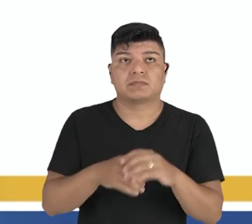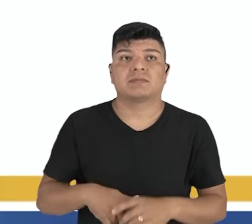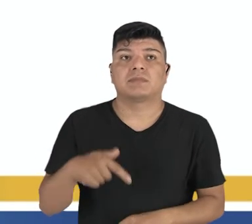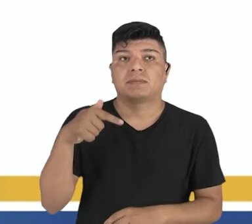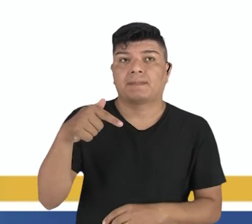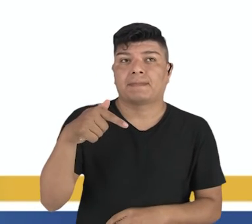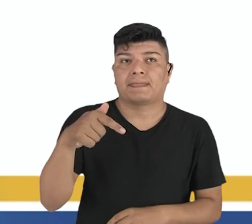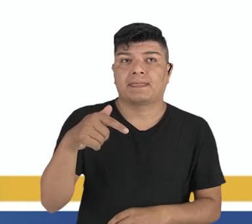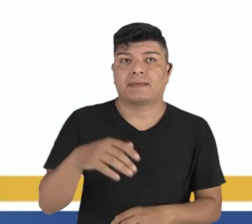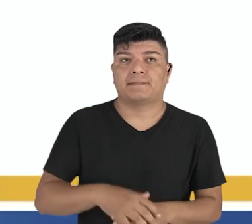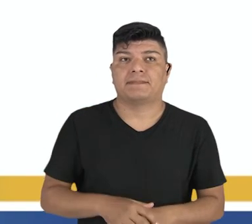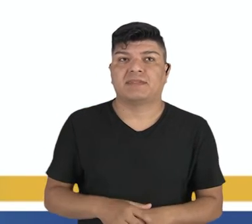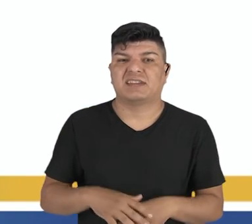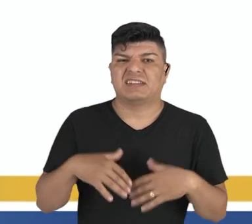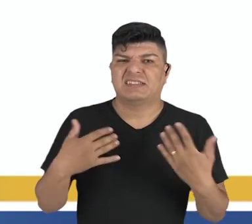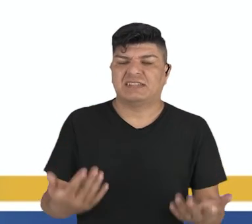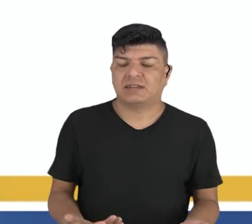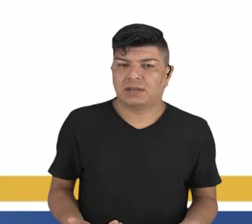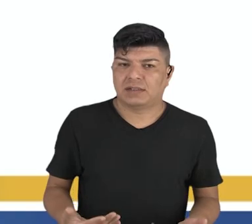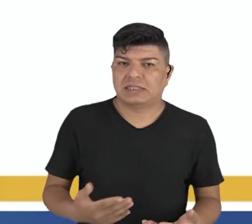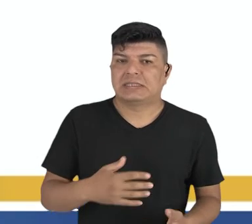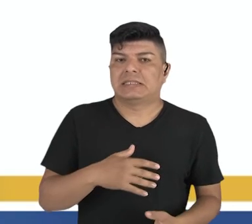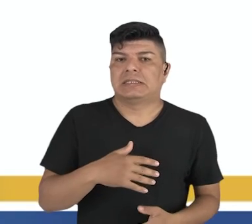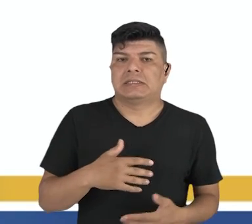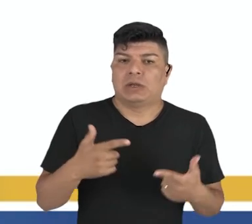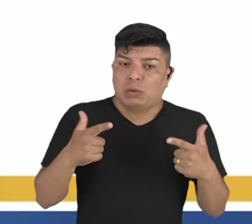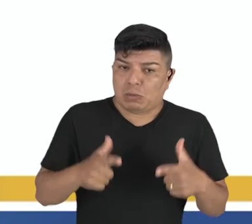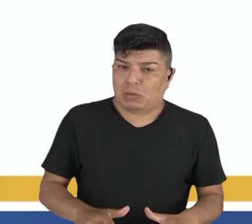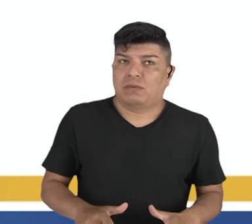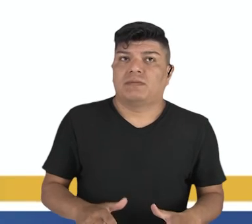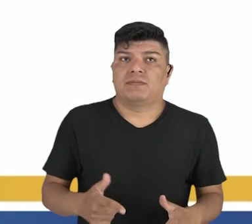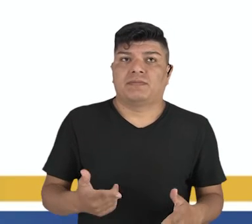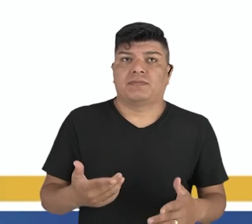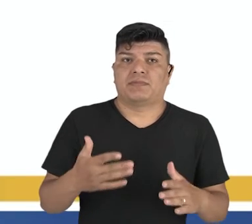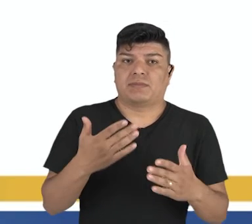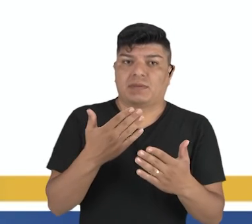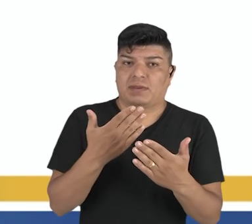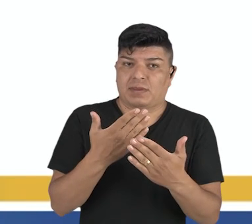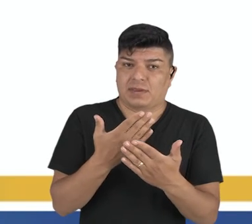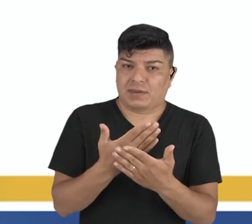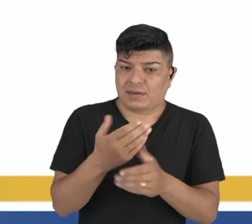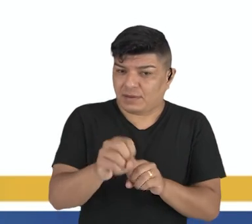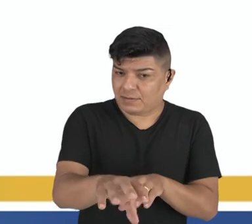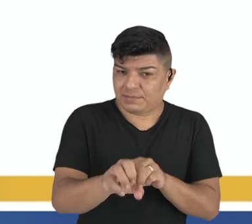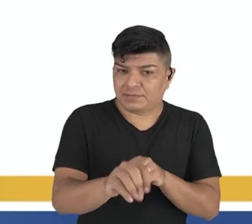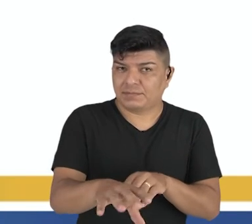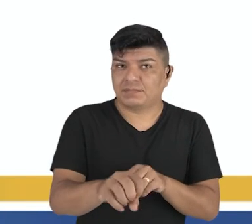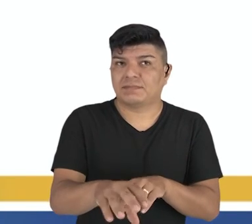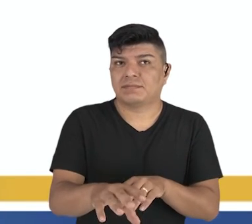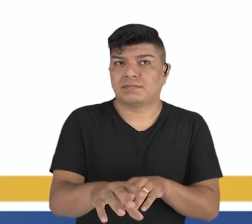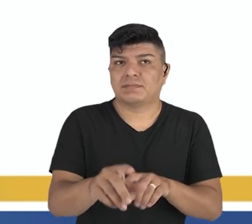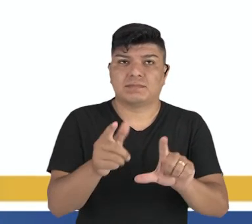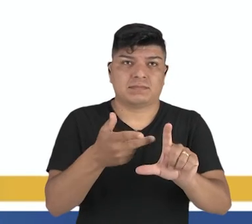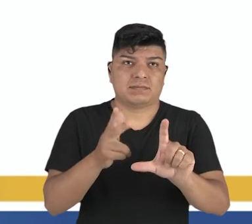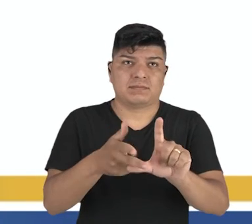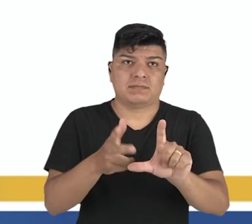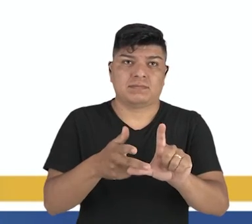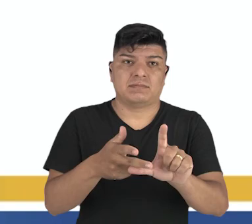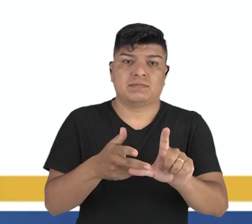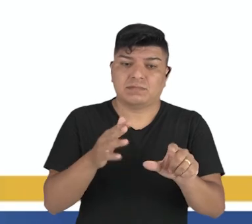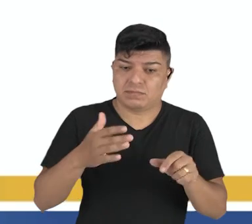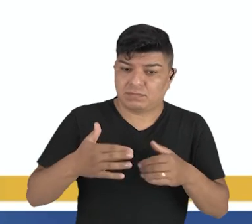7. Quão estressante é para você a educação à distância durante a pandemia da